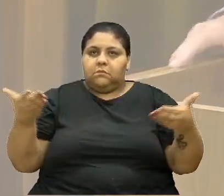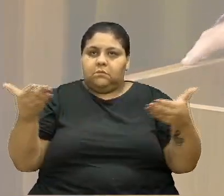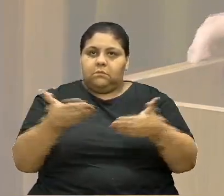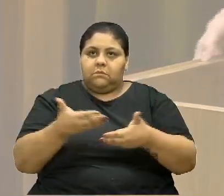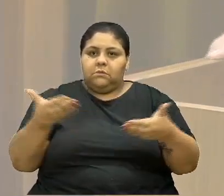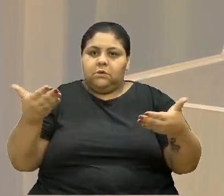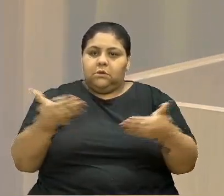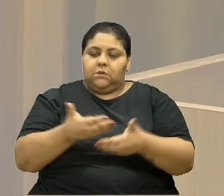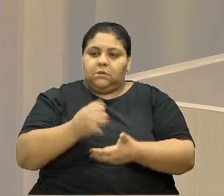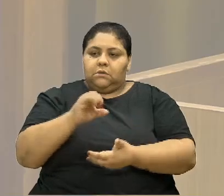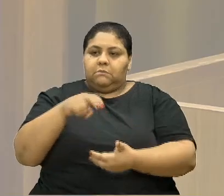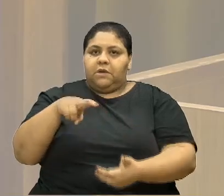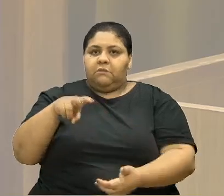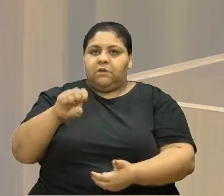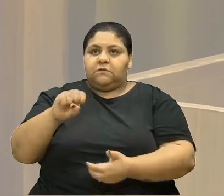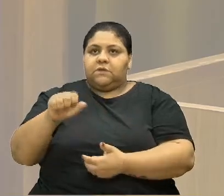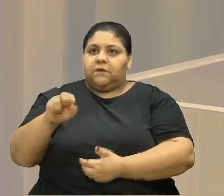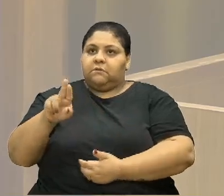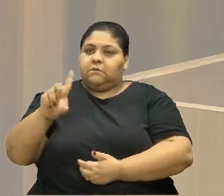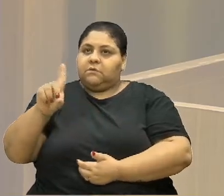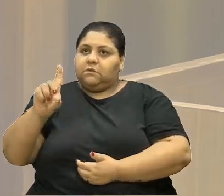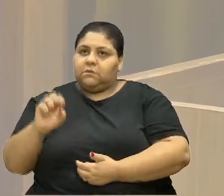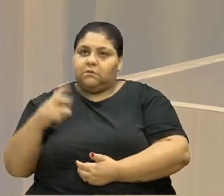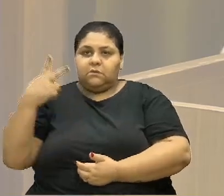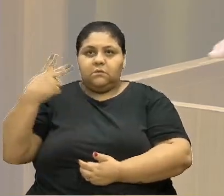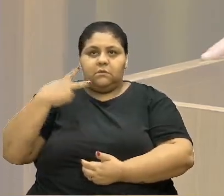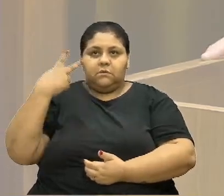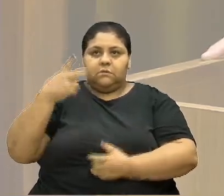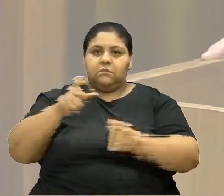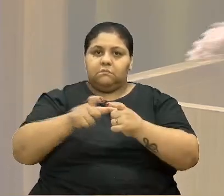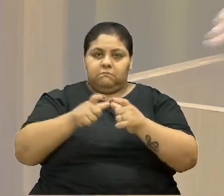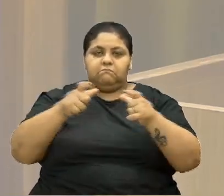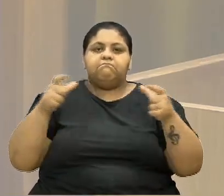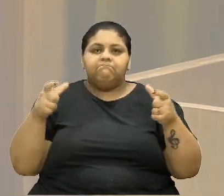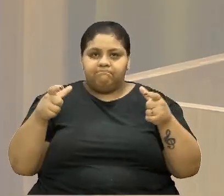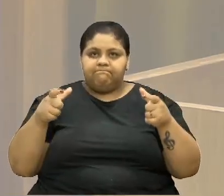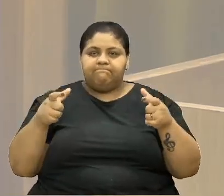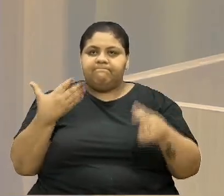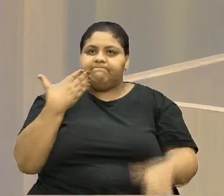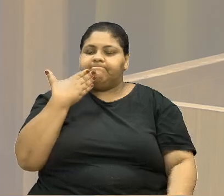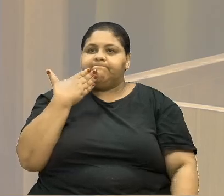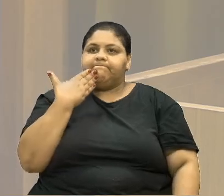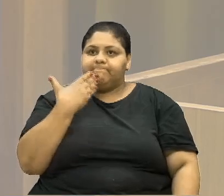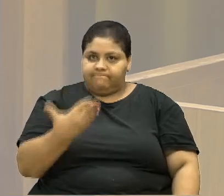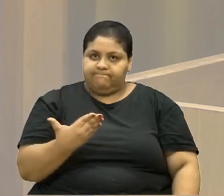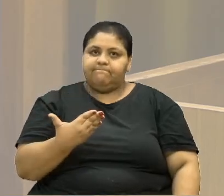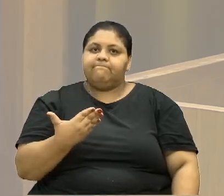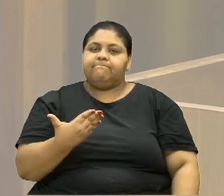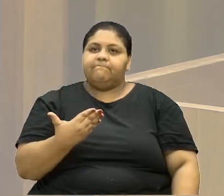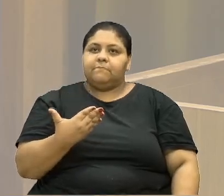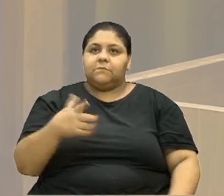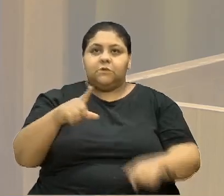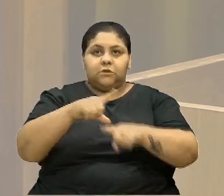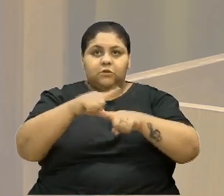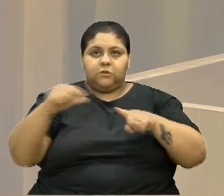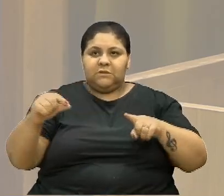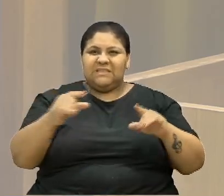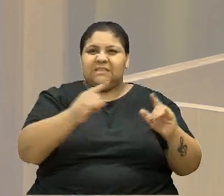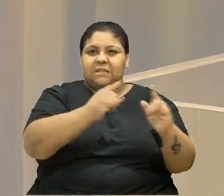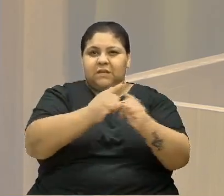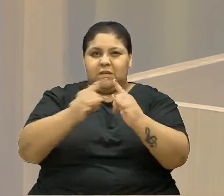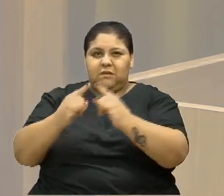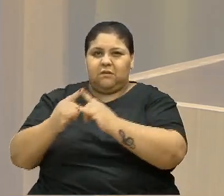a InSaúde, que todos os vereadores, ou a maioria dos vereadores, pediam a saída da InSaúde